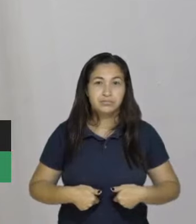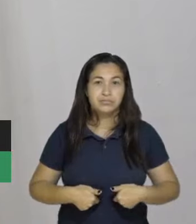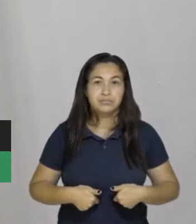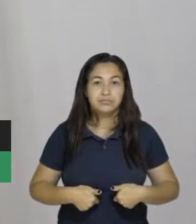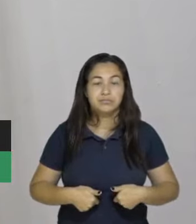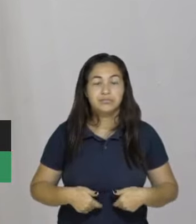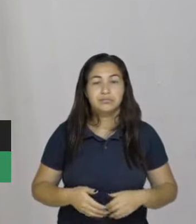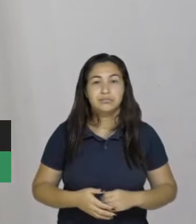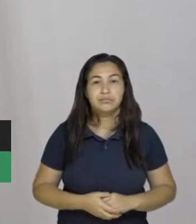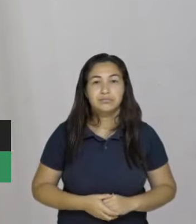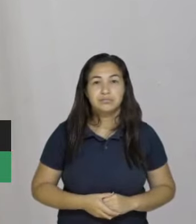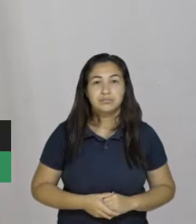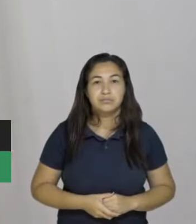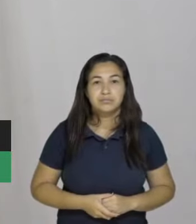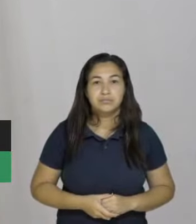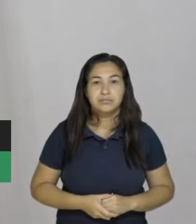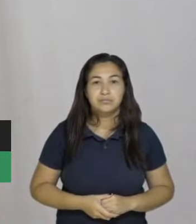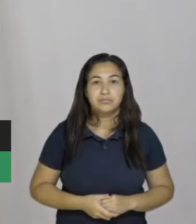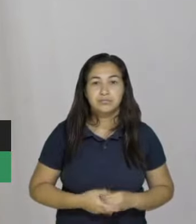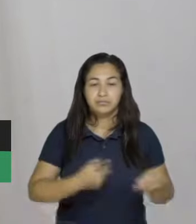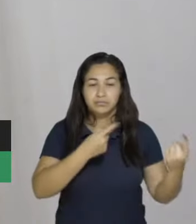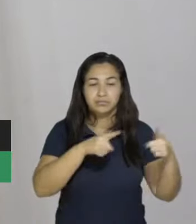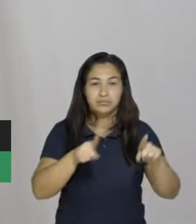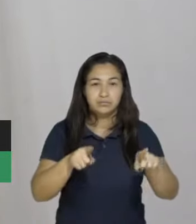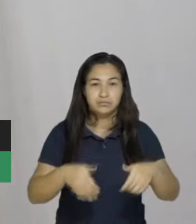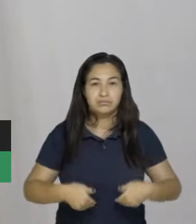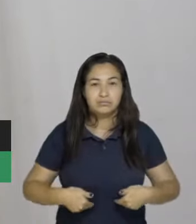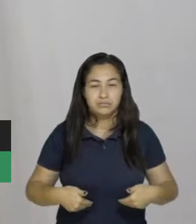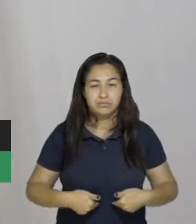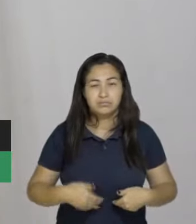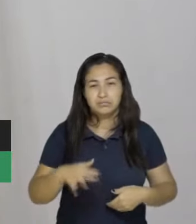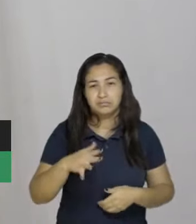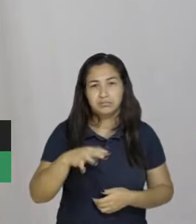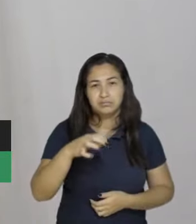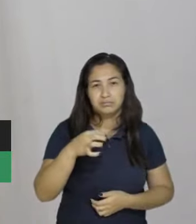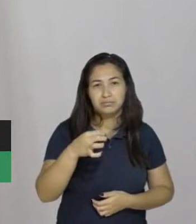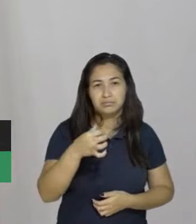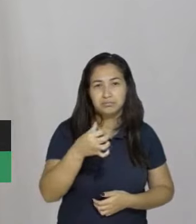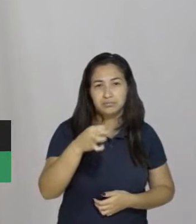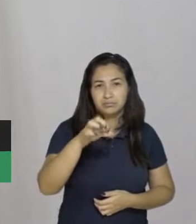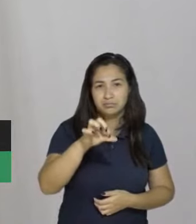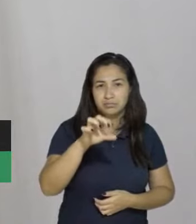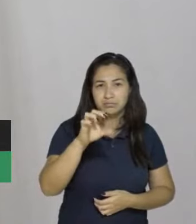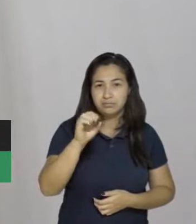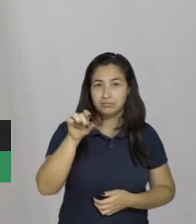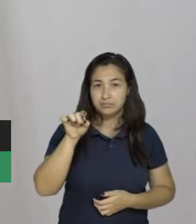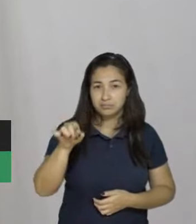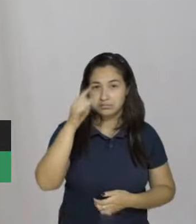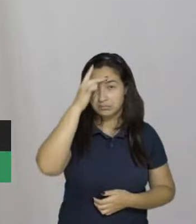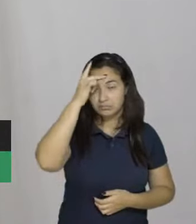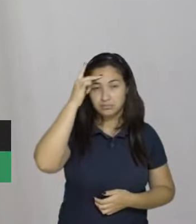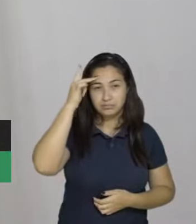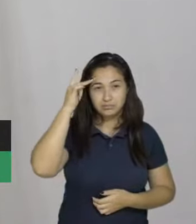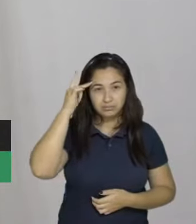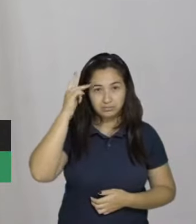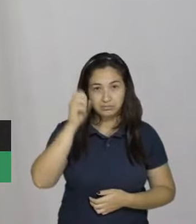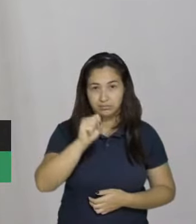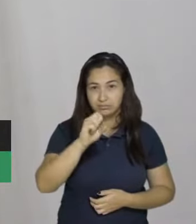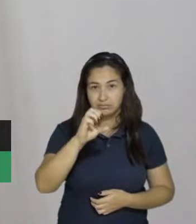2023. Os números mostram que cerca de 900 mil catarinenses estão em situação de